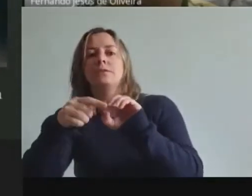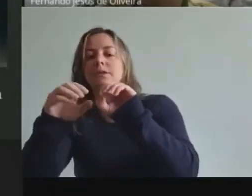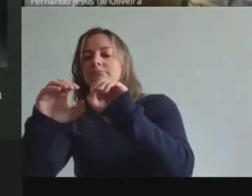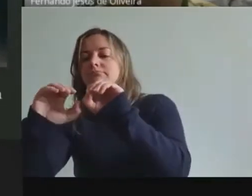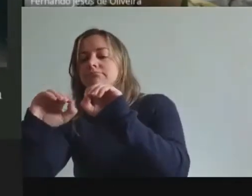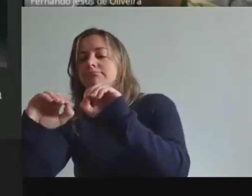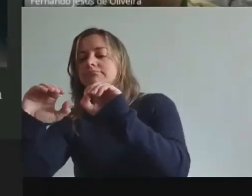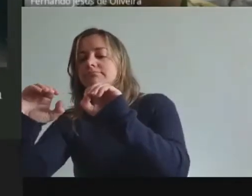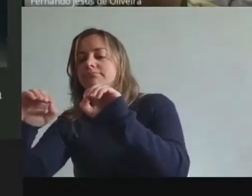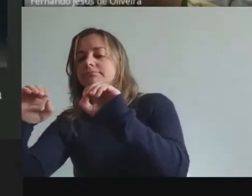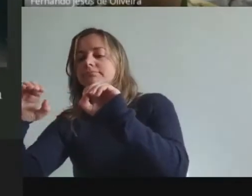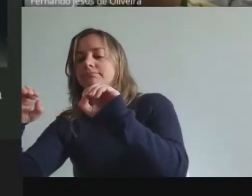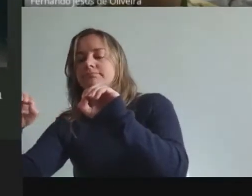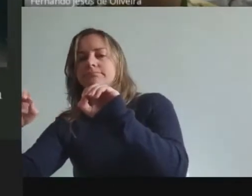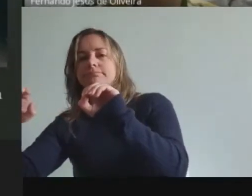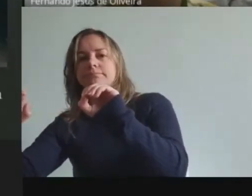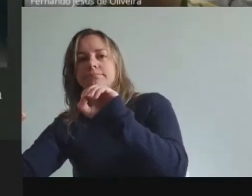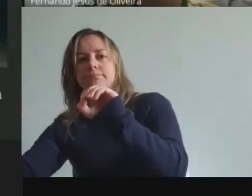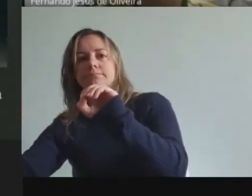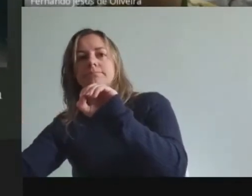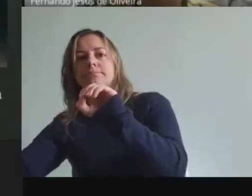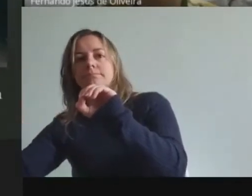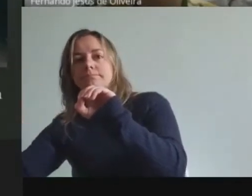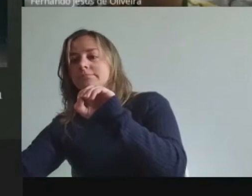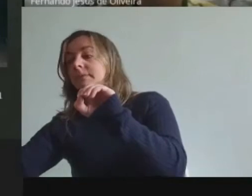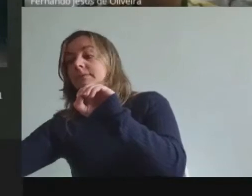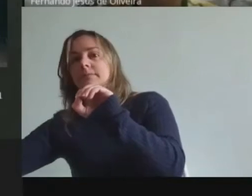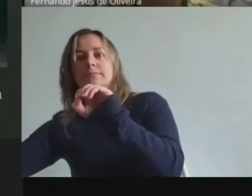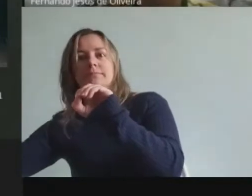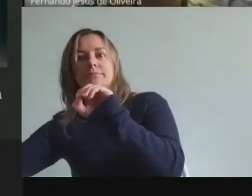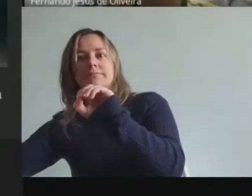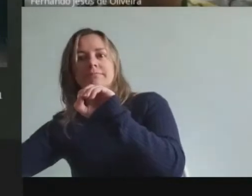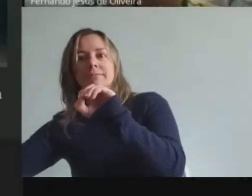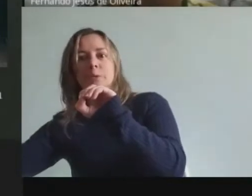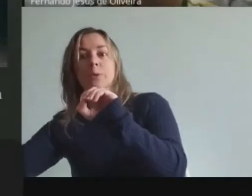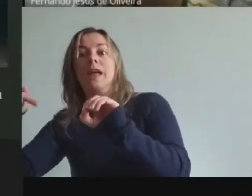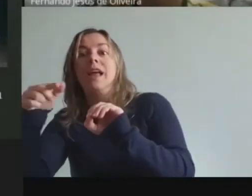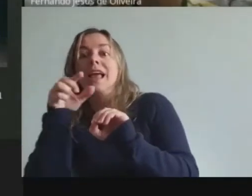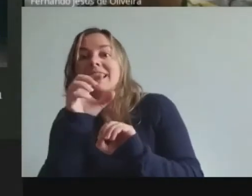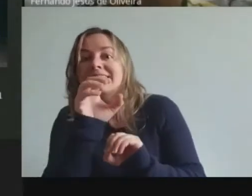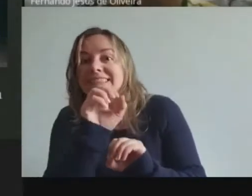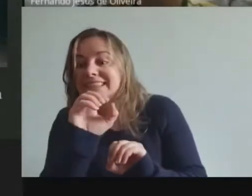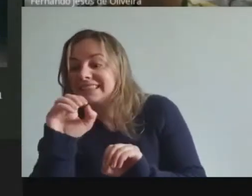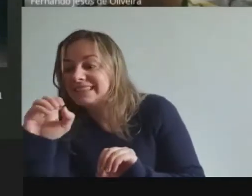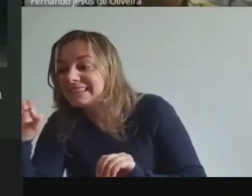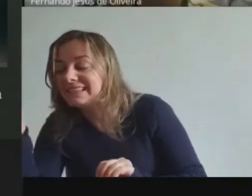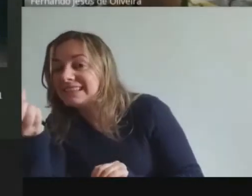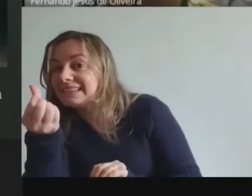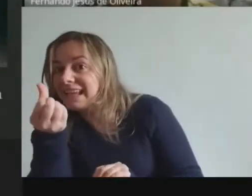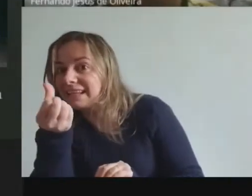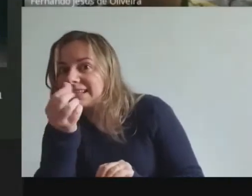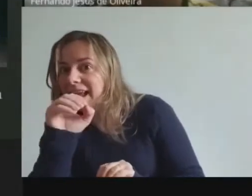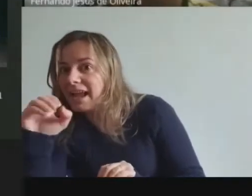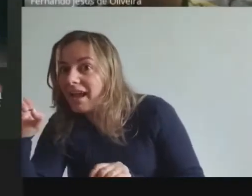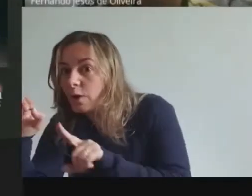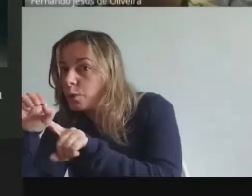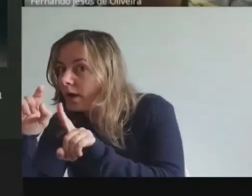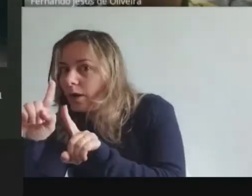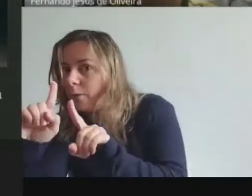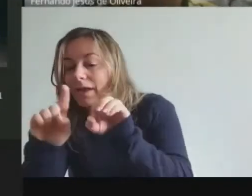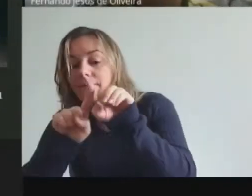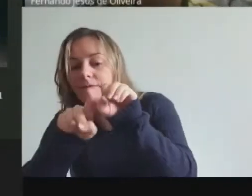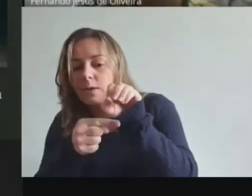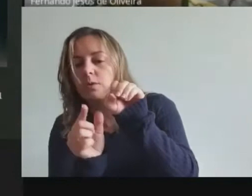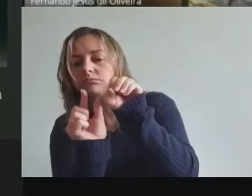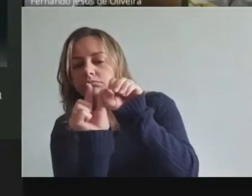Aqui, 8 vezes 10 é menos 9. A gente tem, então, 9 casas depois da vírgula. né? E só para vocês terem uma ideia,